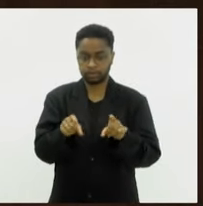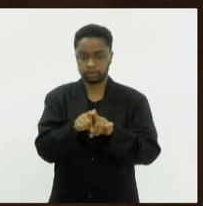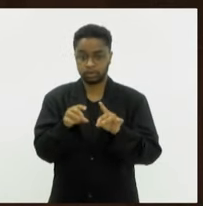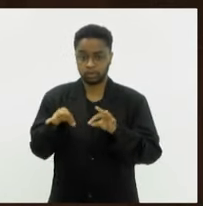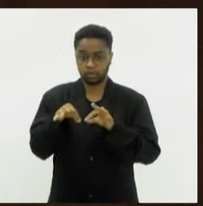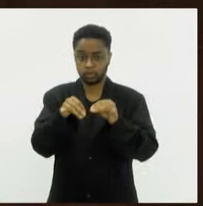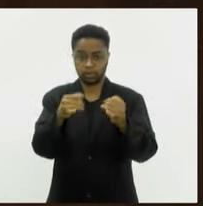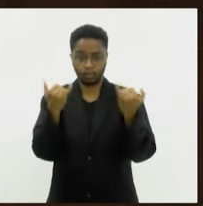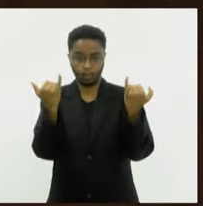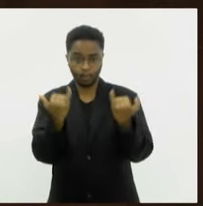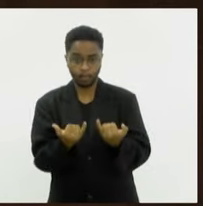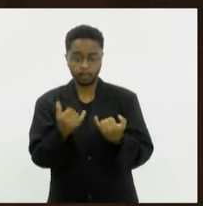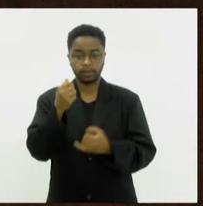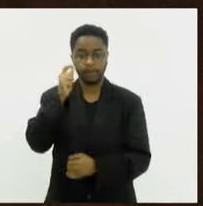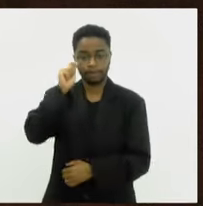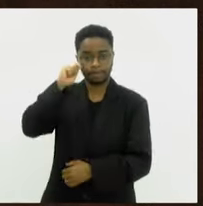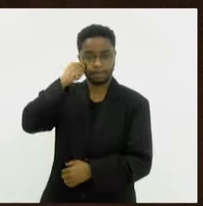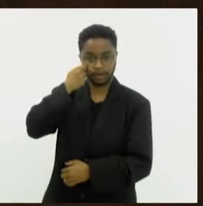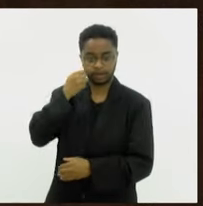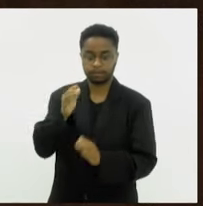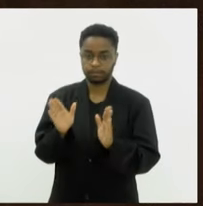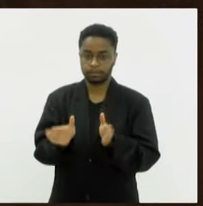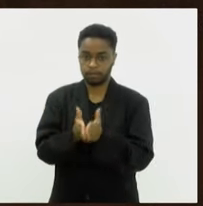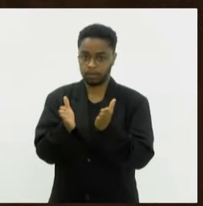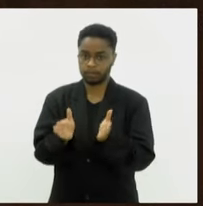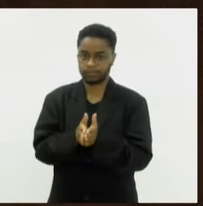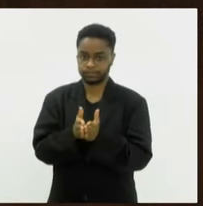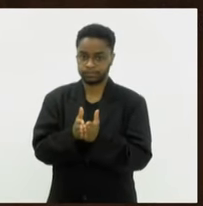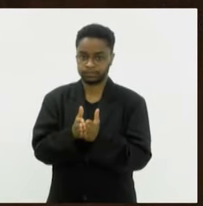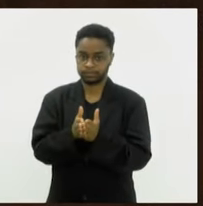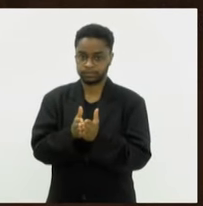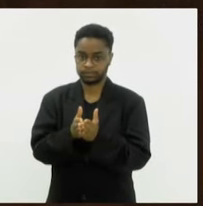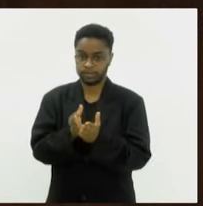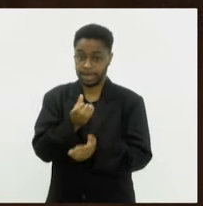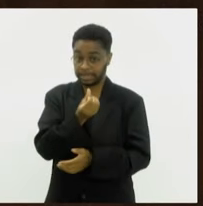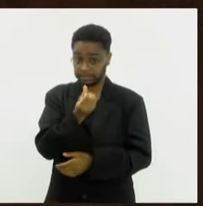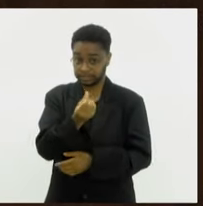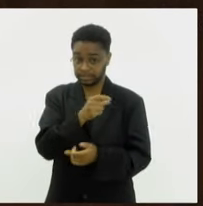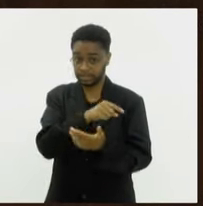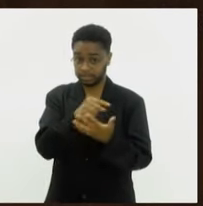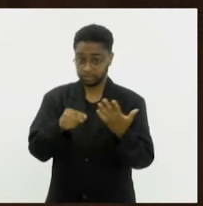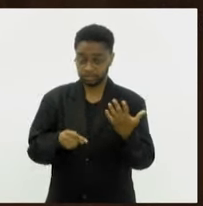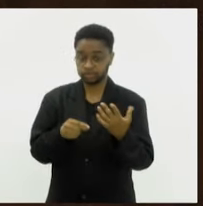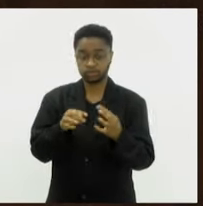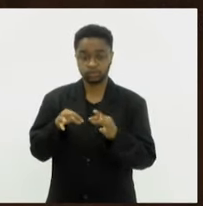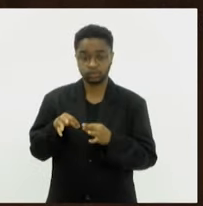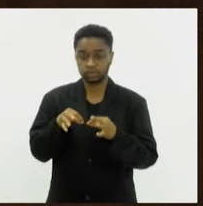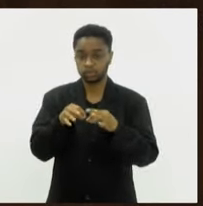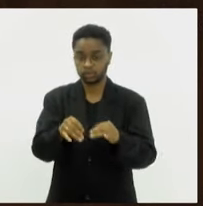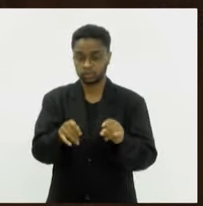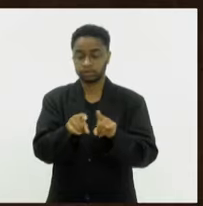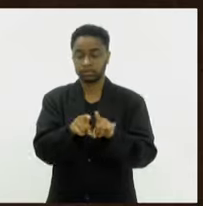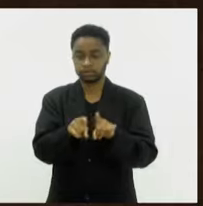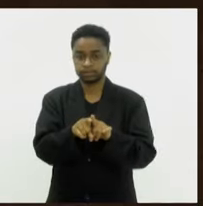magras, pretas e pobres, todas. E todas elas, em um